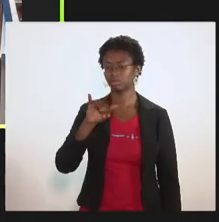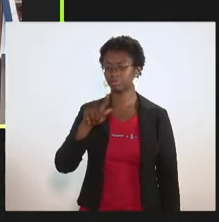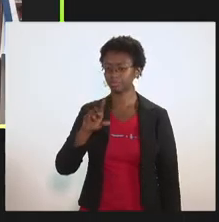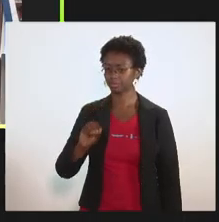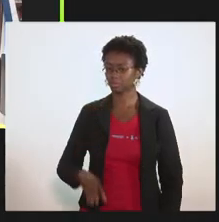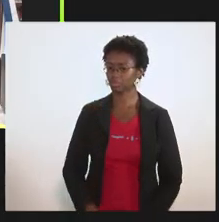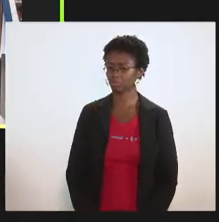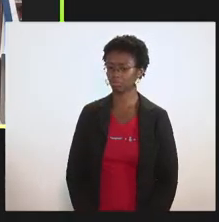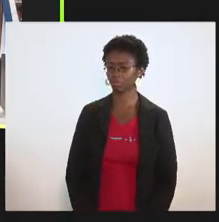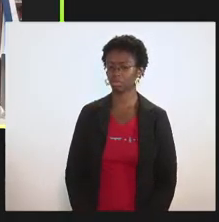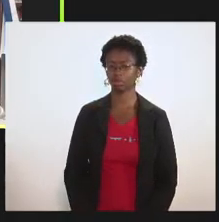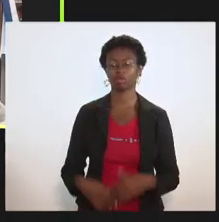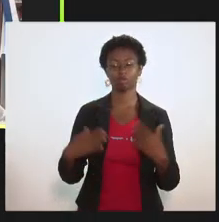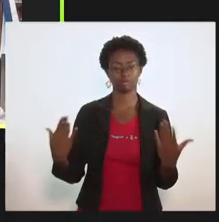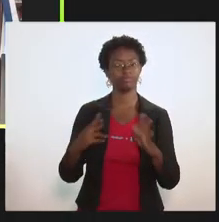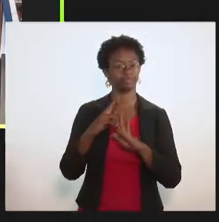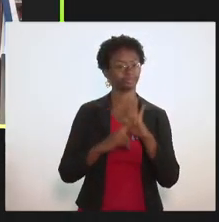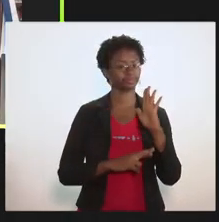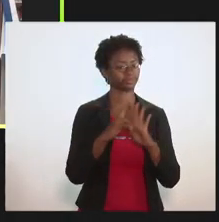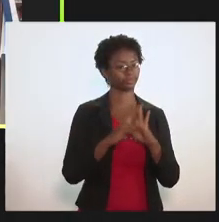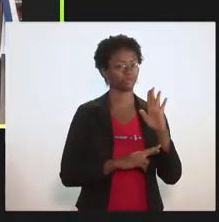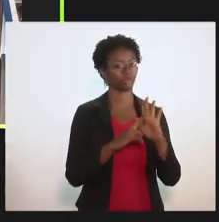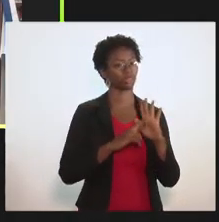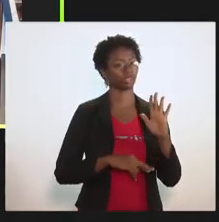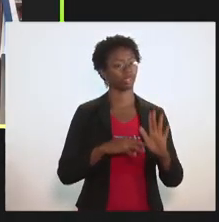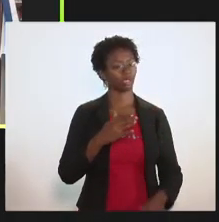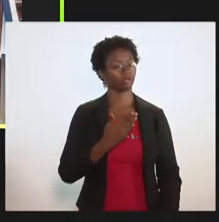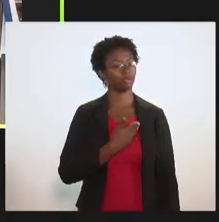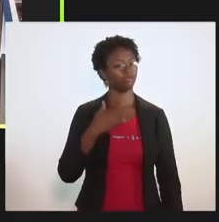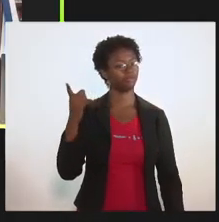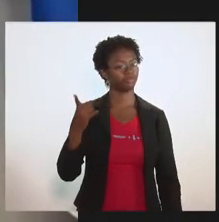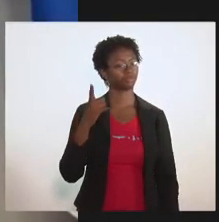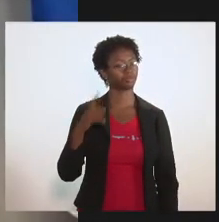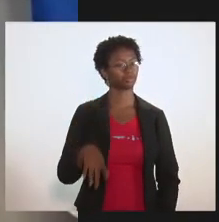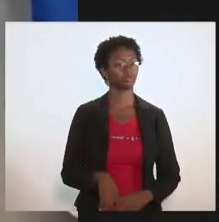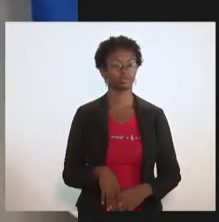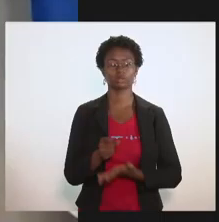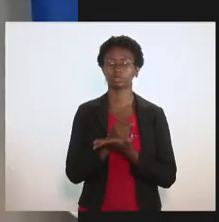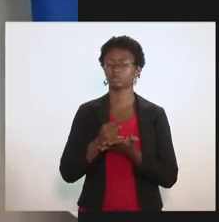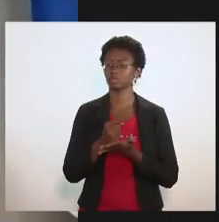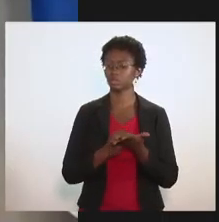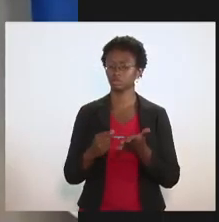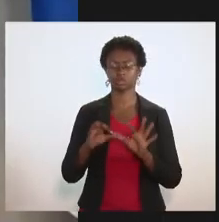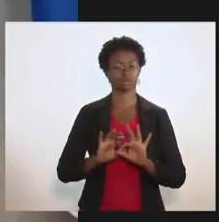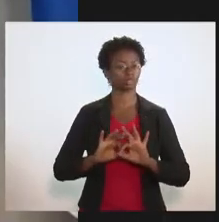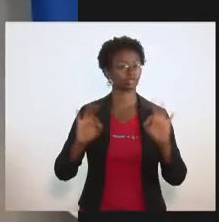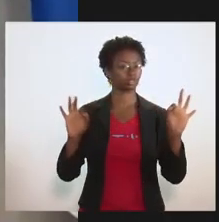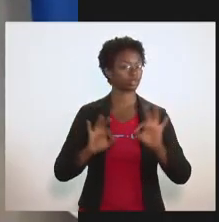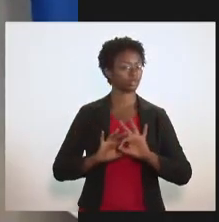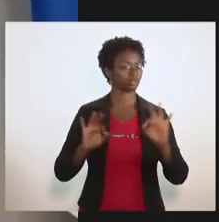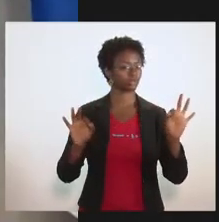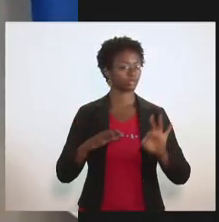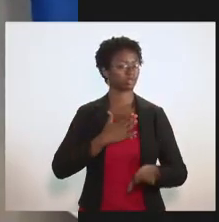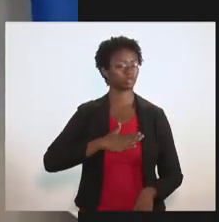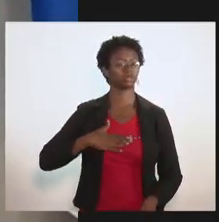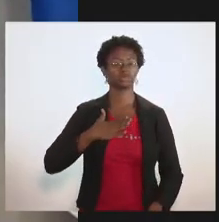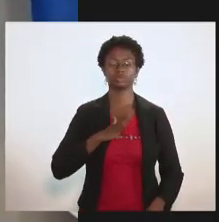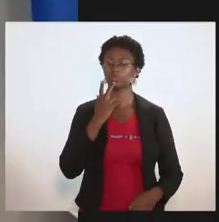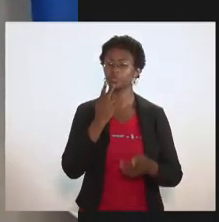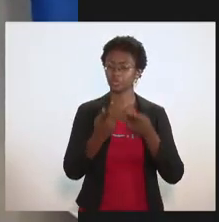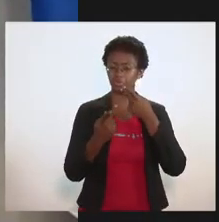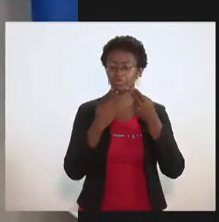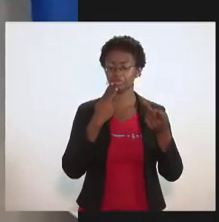vou Senhor presidente. Fiscal. Então, peço que acate a emenda, vou votar com o Márcio Pacheco. Obrigado, senhor presidente. Deputado